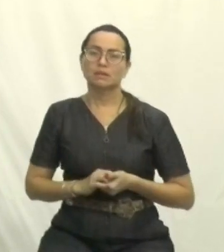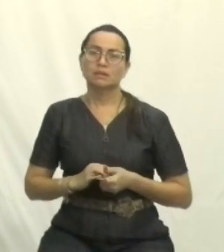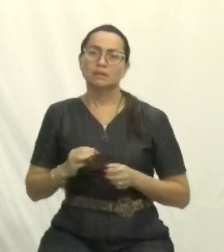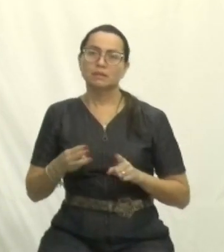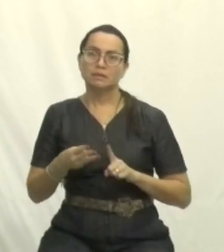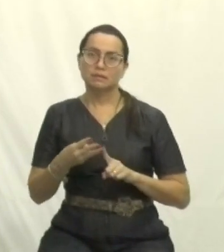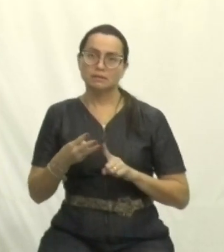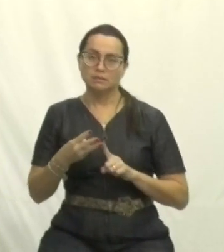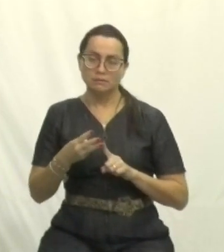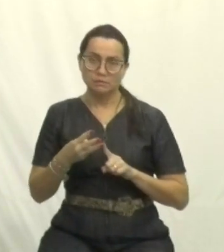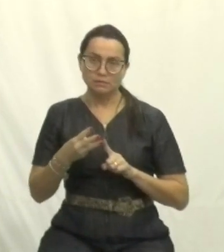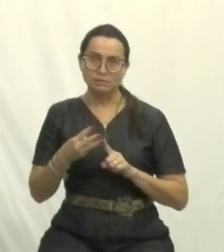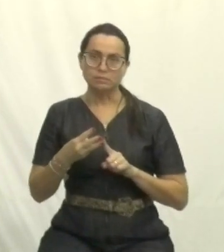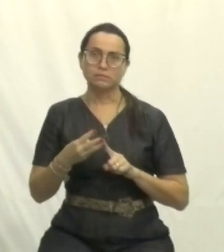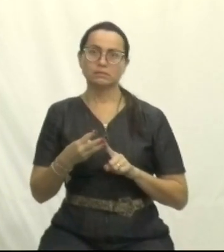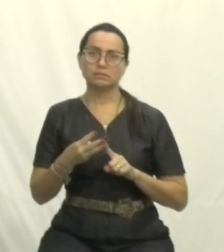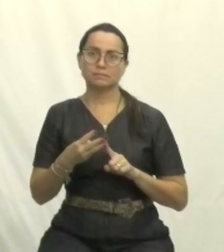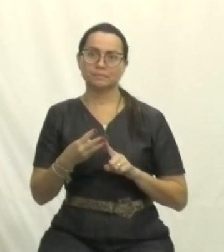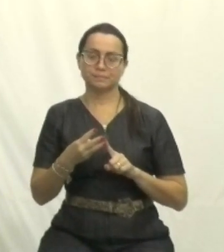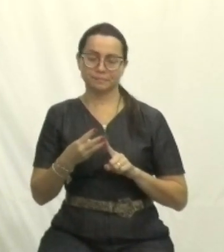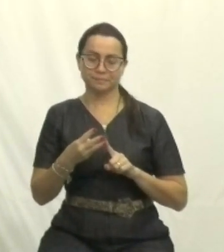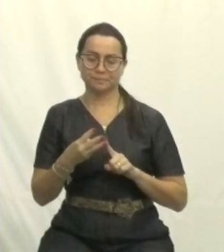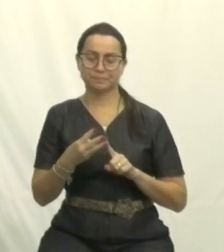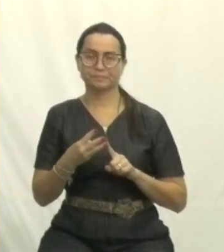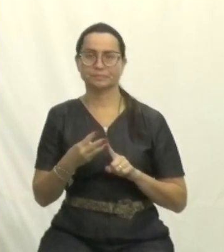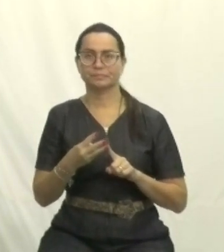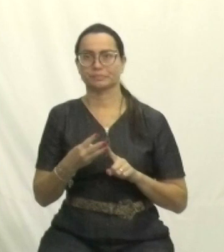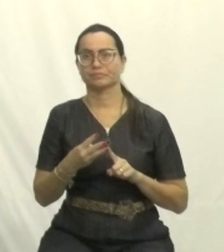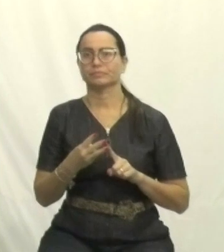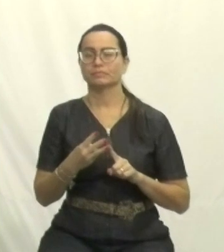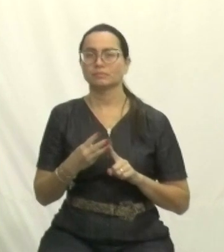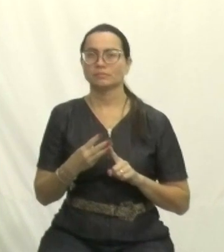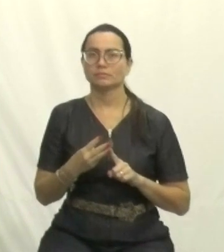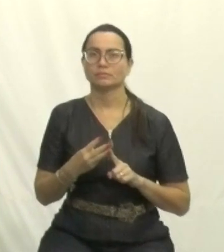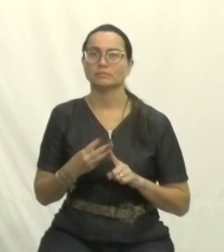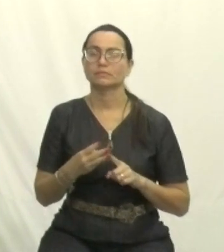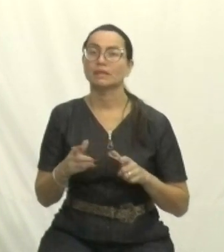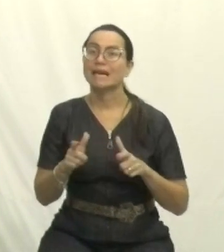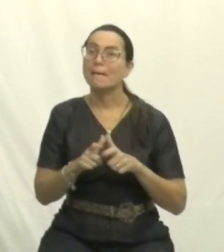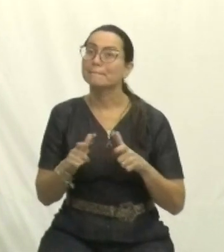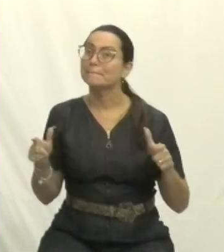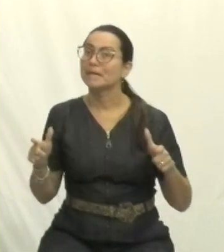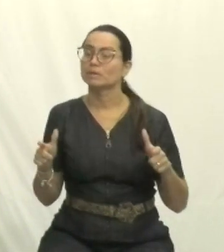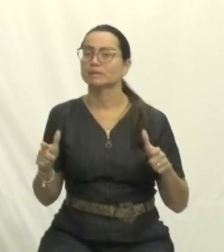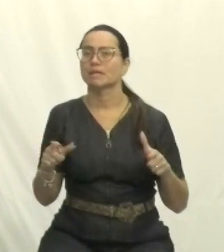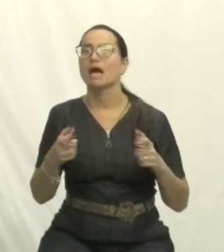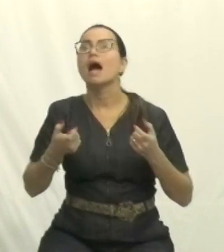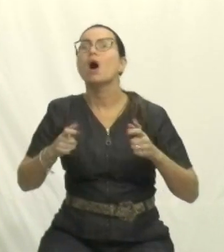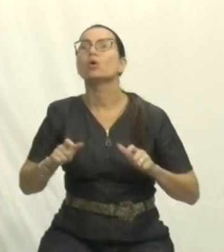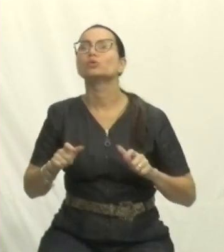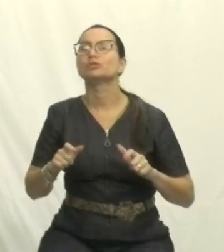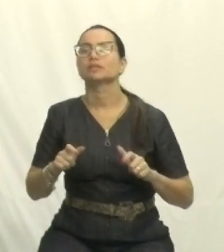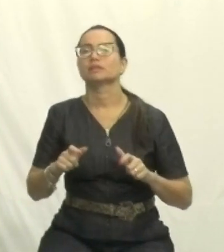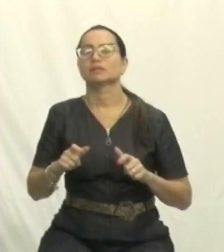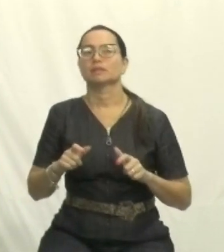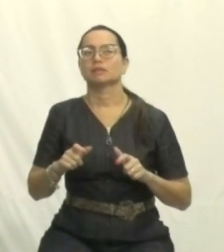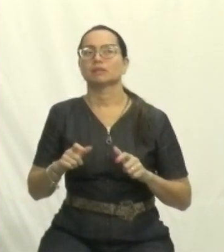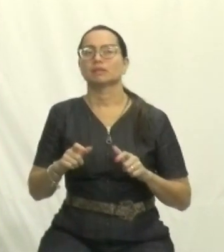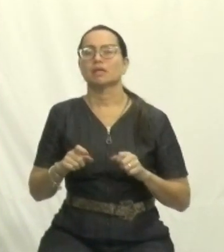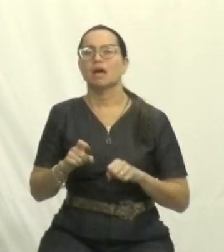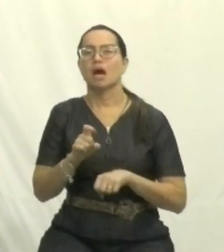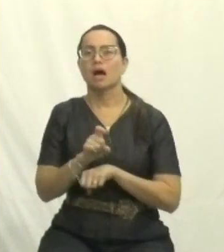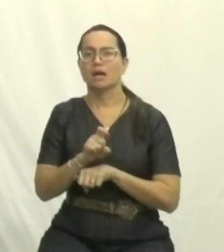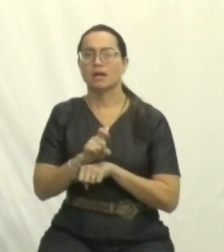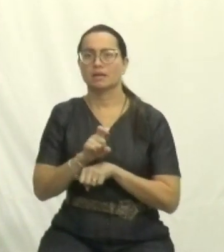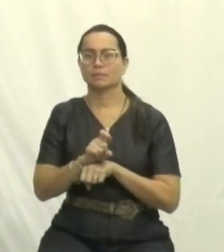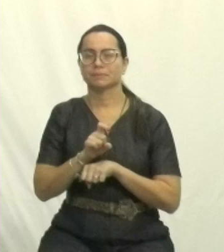que é a maior companhia em questão de municípios e área territorial, que é em Araranguá. Essa companhia é a